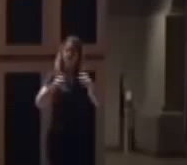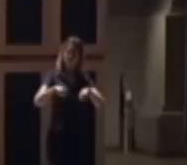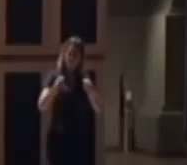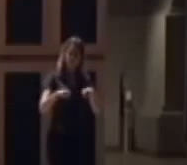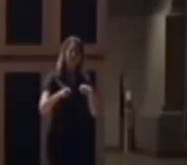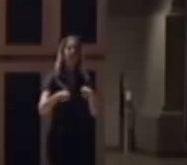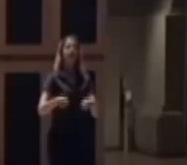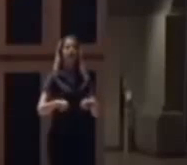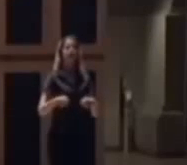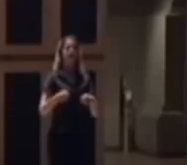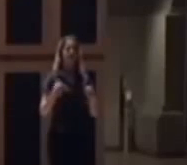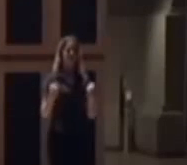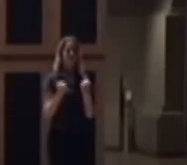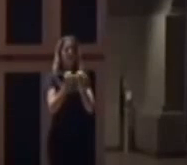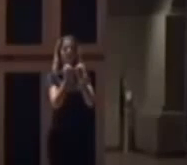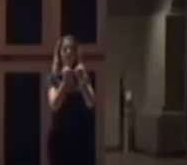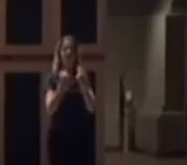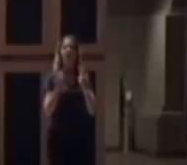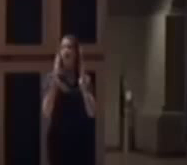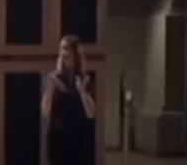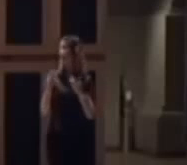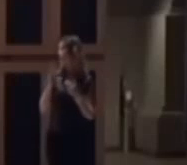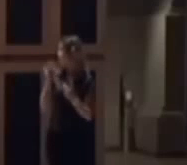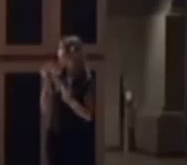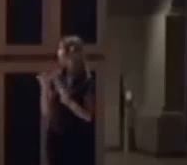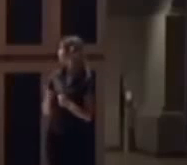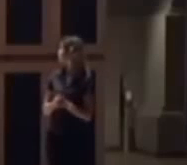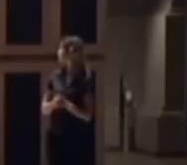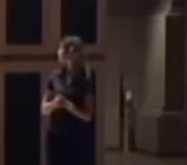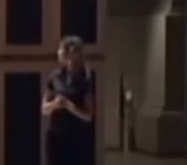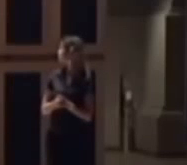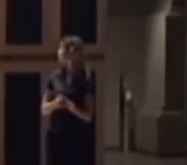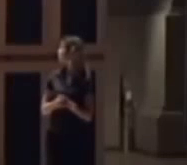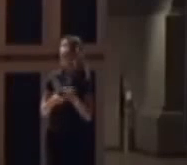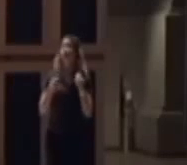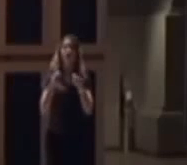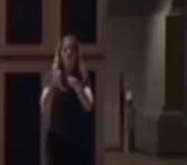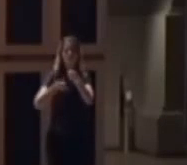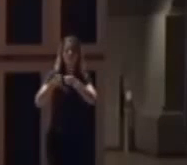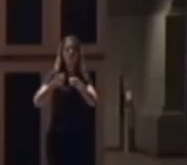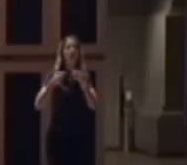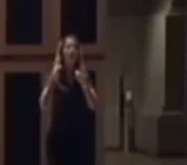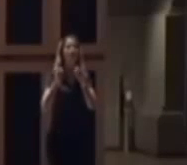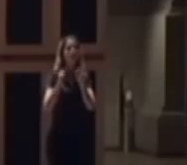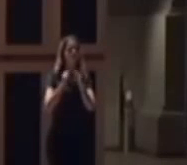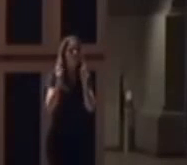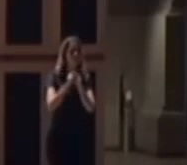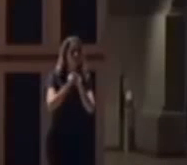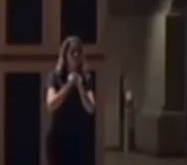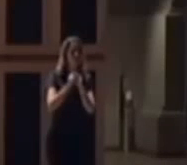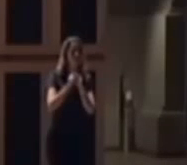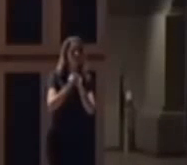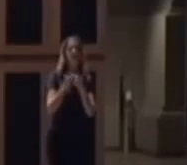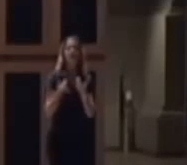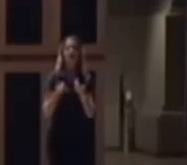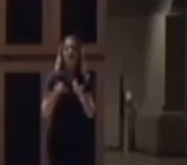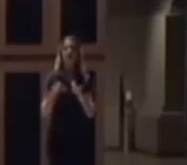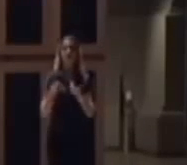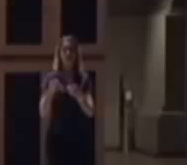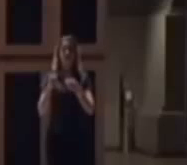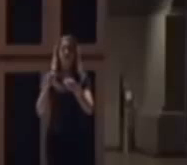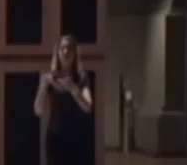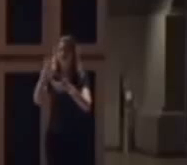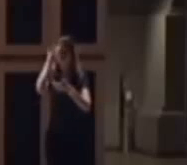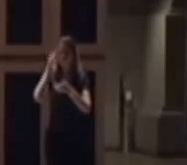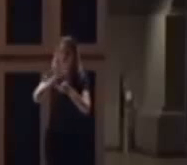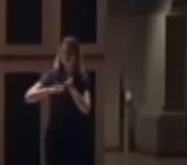enfrentados nos próximos períodos. Primeiro, como a gente faz controle versus autossustentação das entidades, aquilo que eu falava,